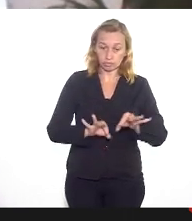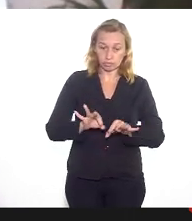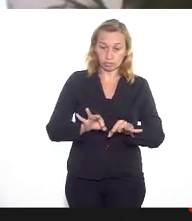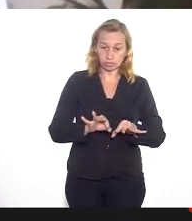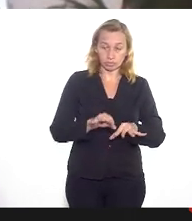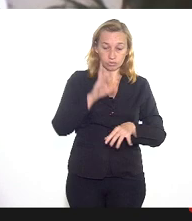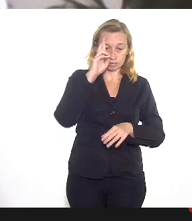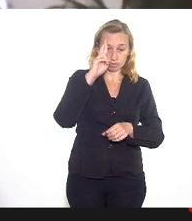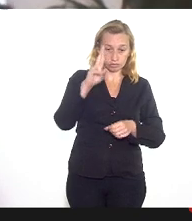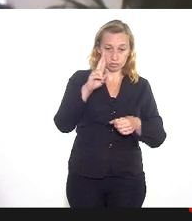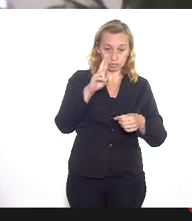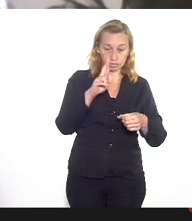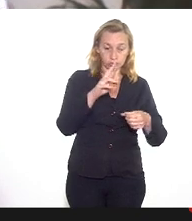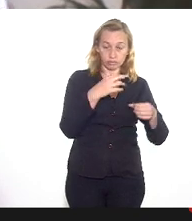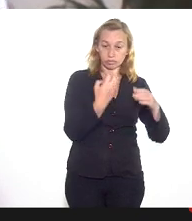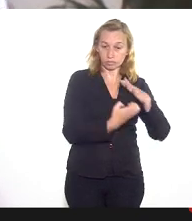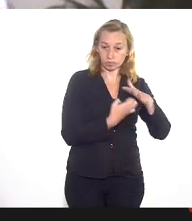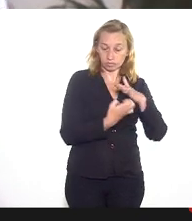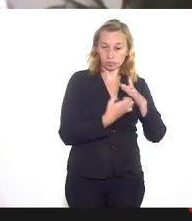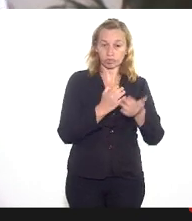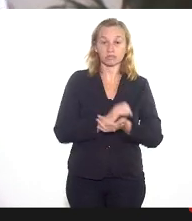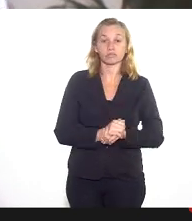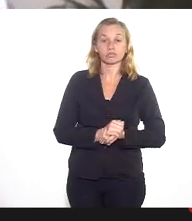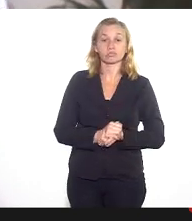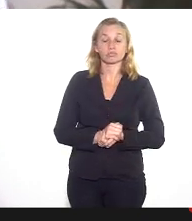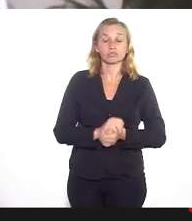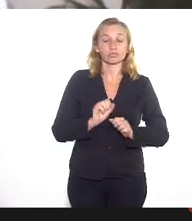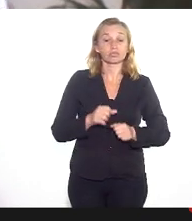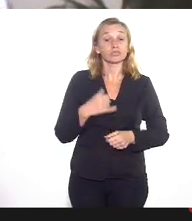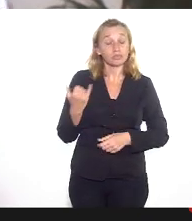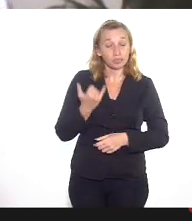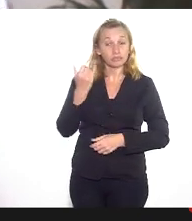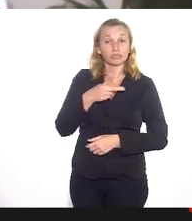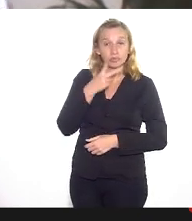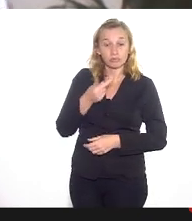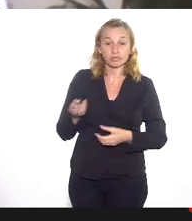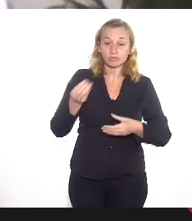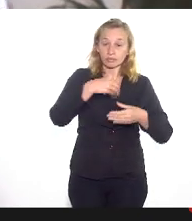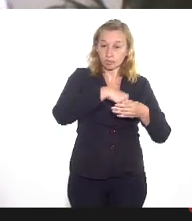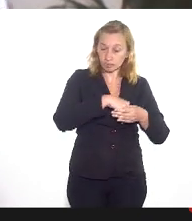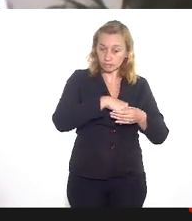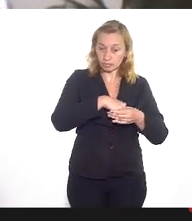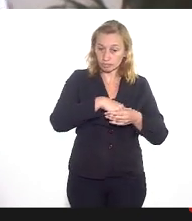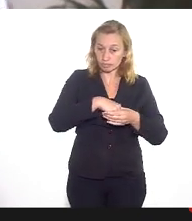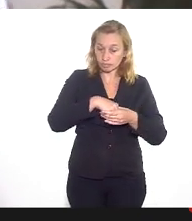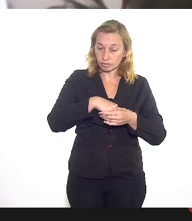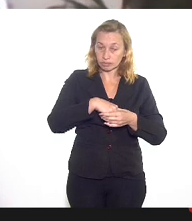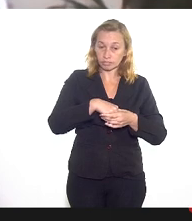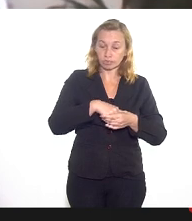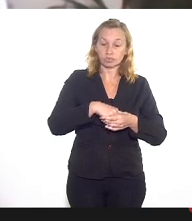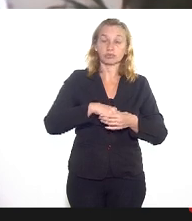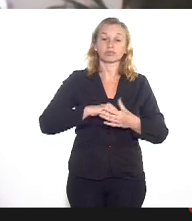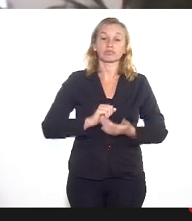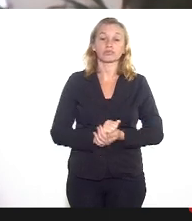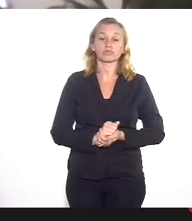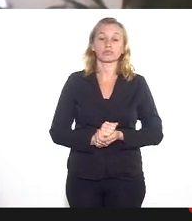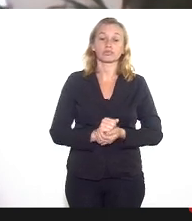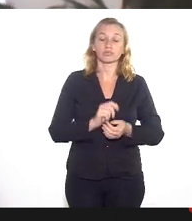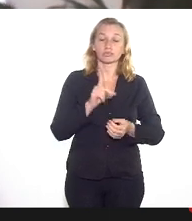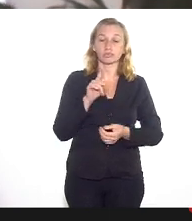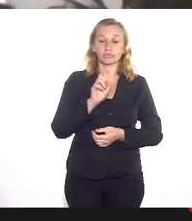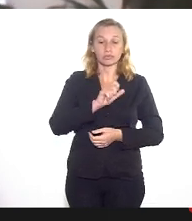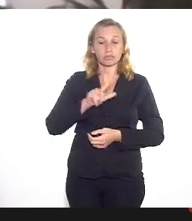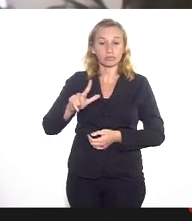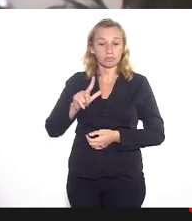Então, acho que já ficou claro a todos. O que é importante também dizer é que dentro, né, do espírito consorcial, a Petrogal